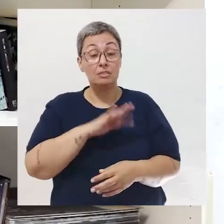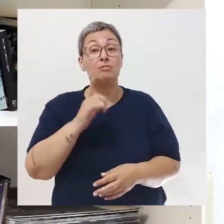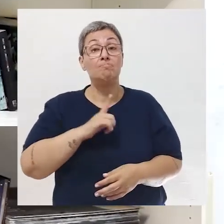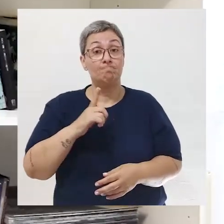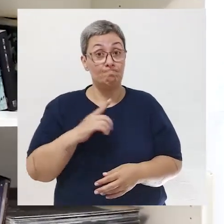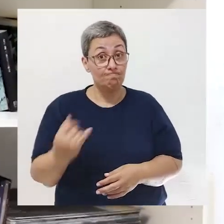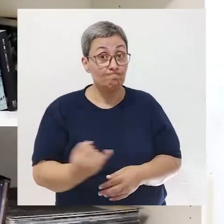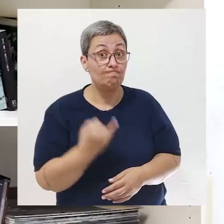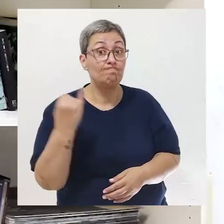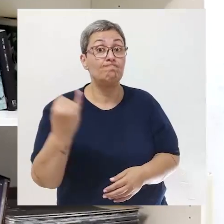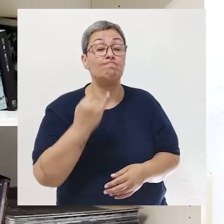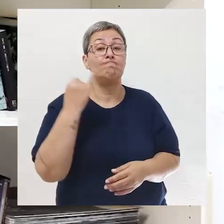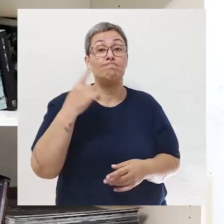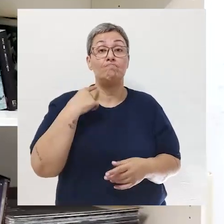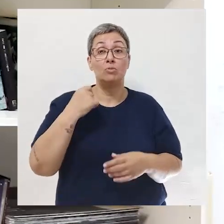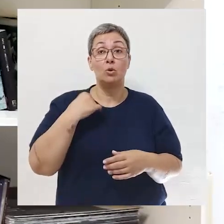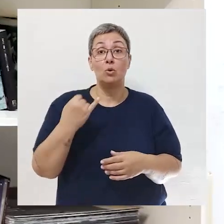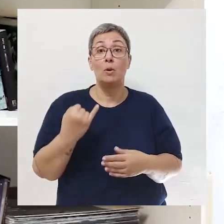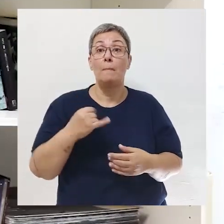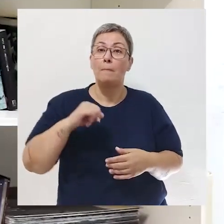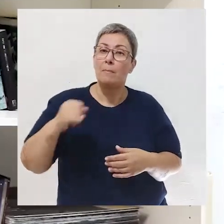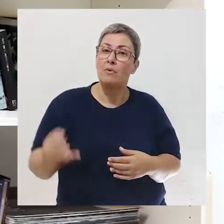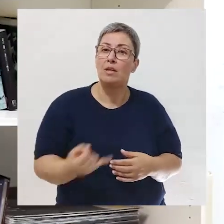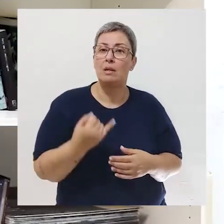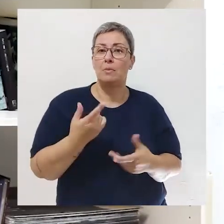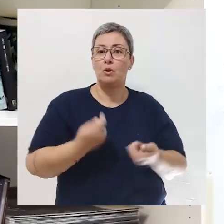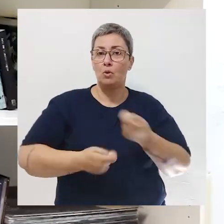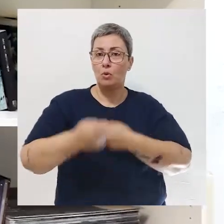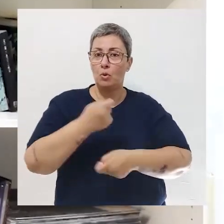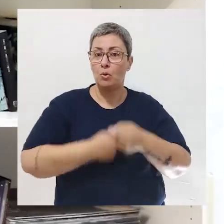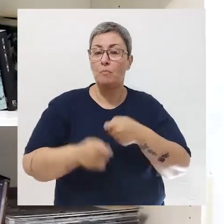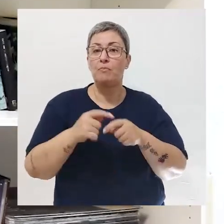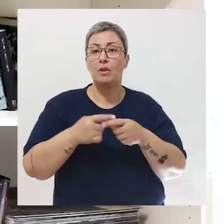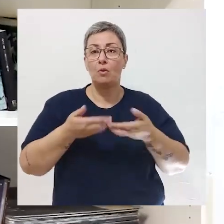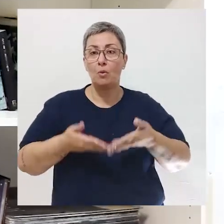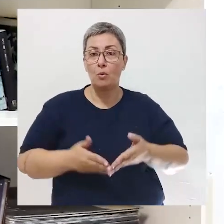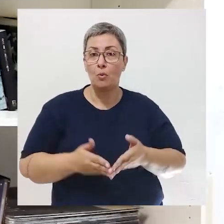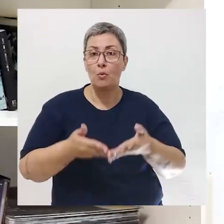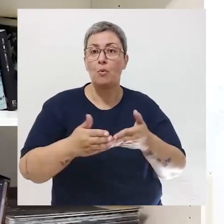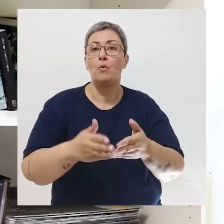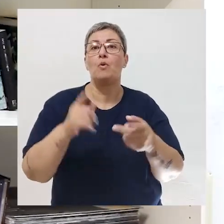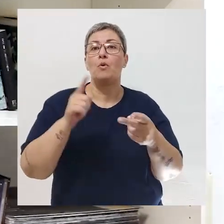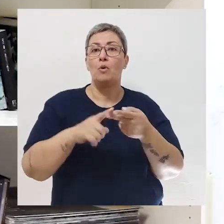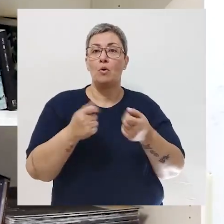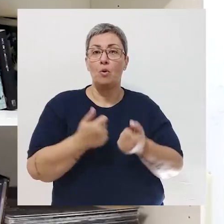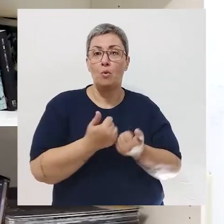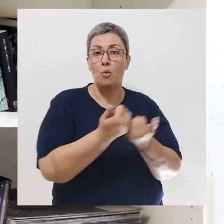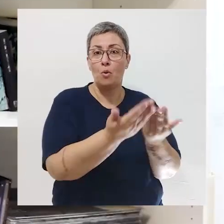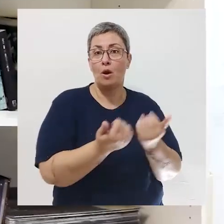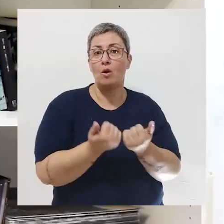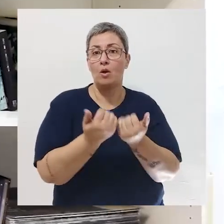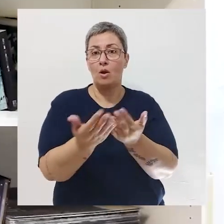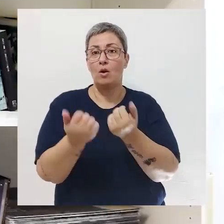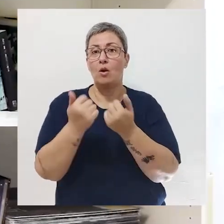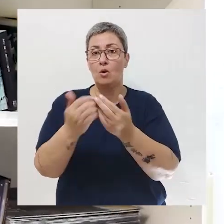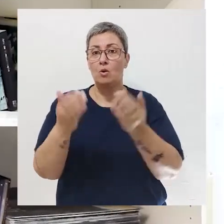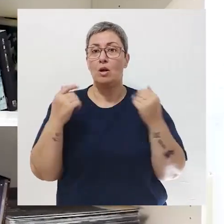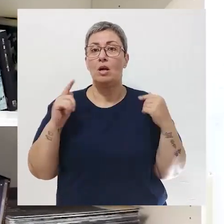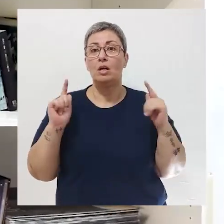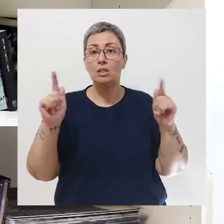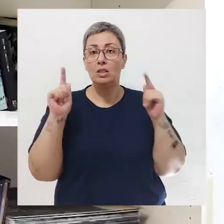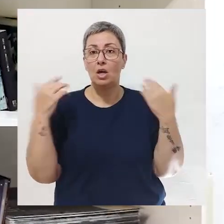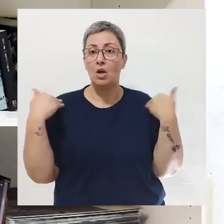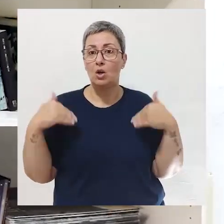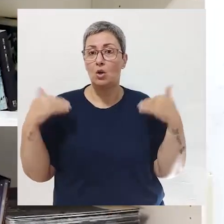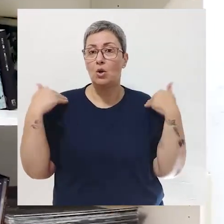papel importante para o aproveitamento econômico, como atividades de navegação, abastecimento, turismo